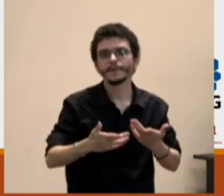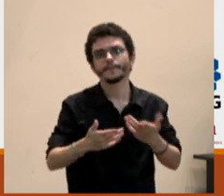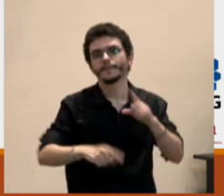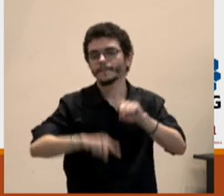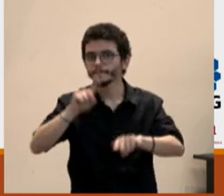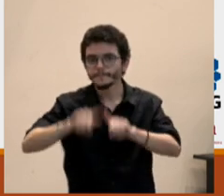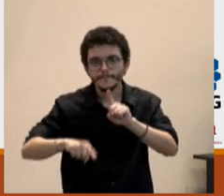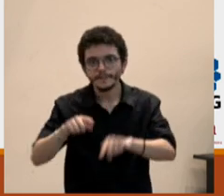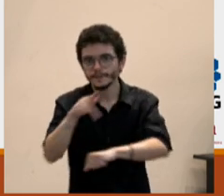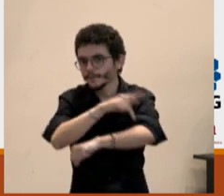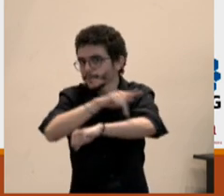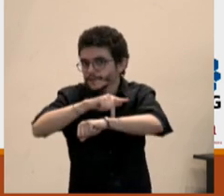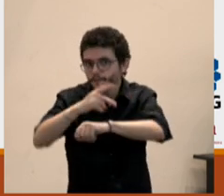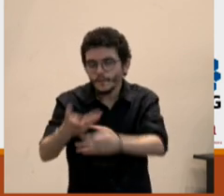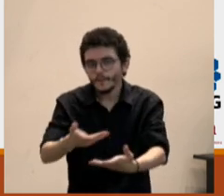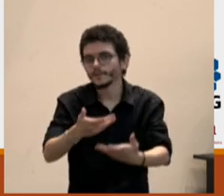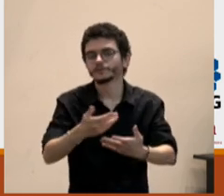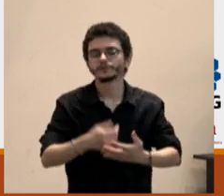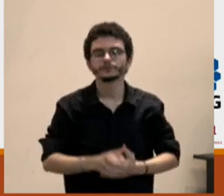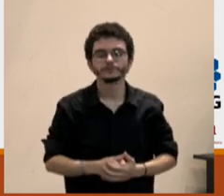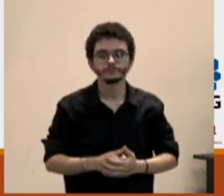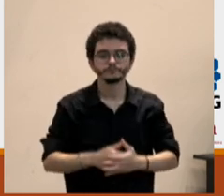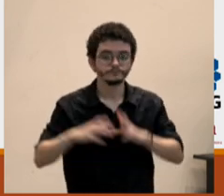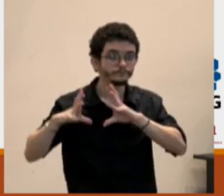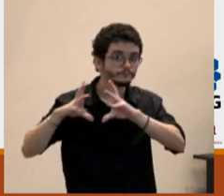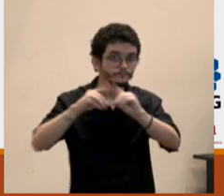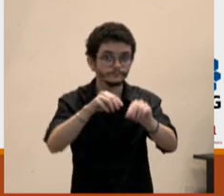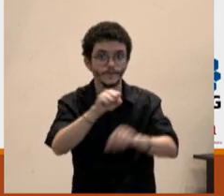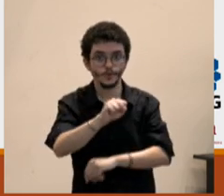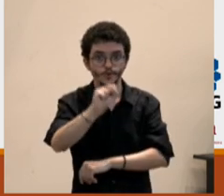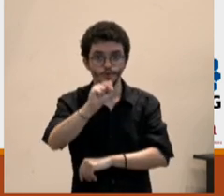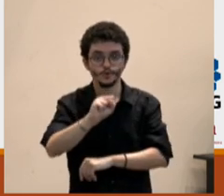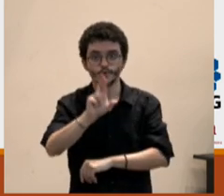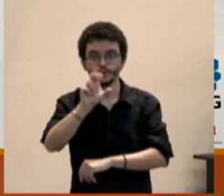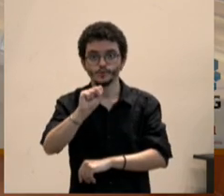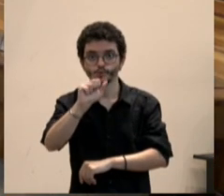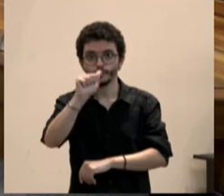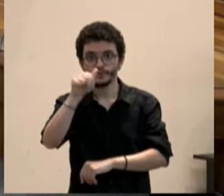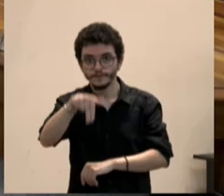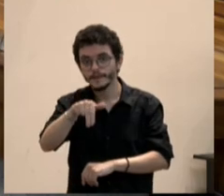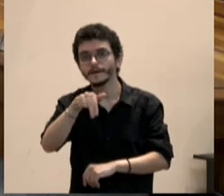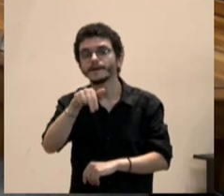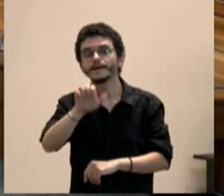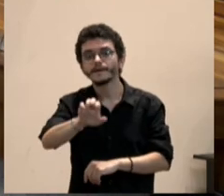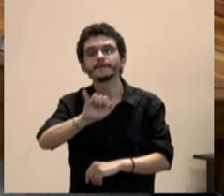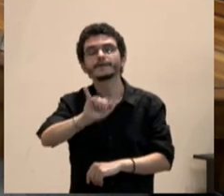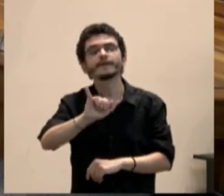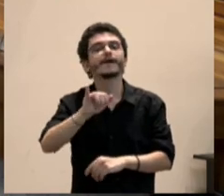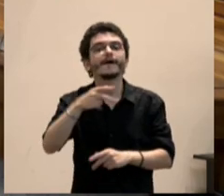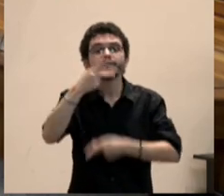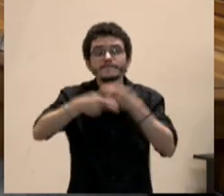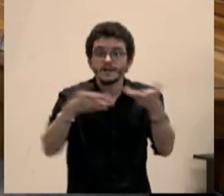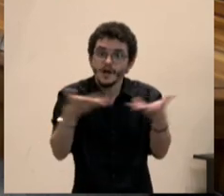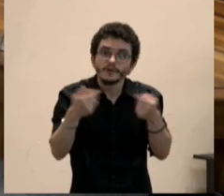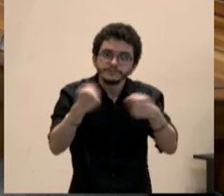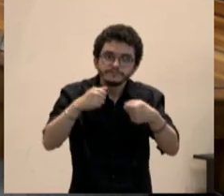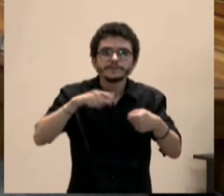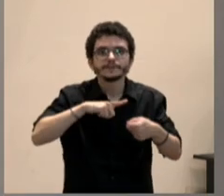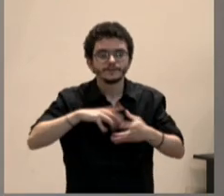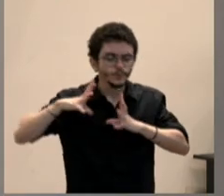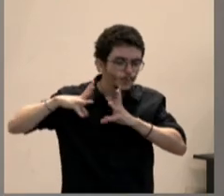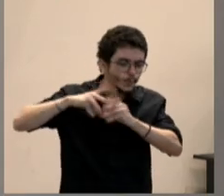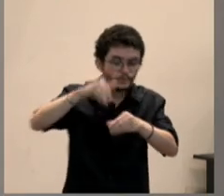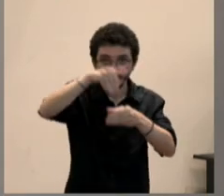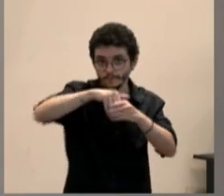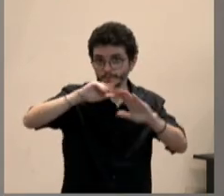apropriados. Tudo isso aí, a Suzane falou agora, né? Tem que ter essas coisas todas na escola. São os